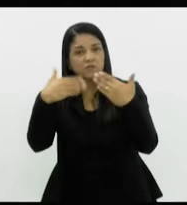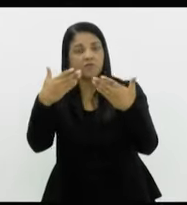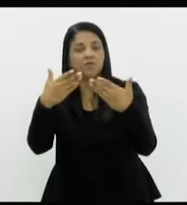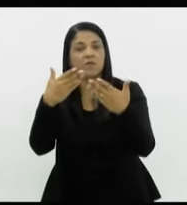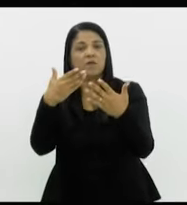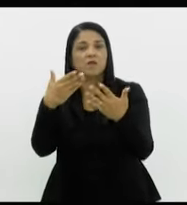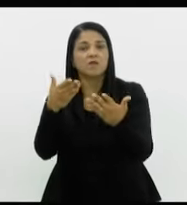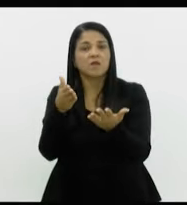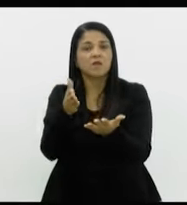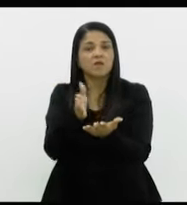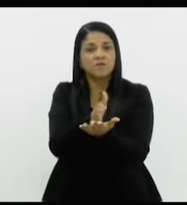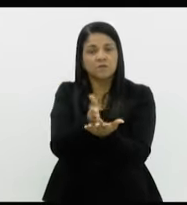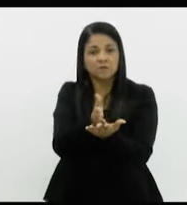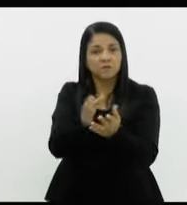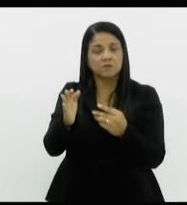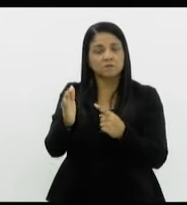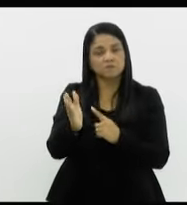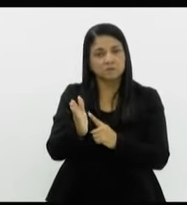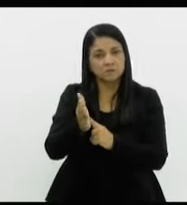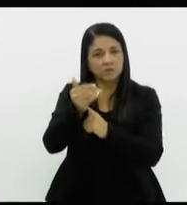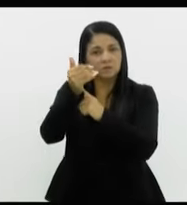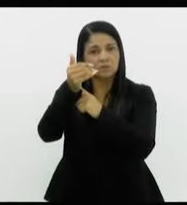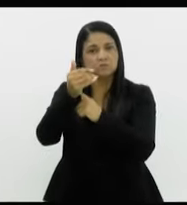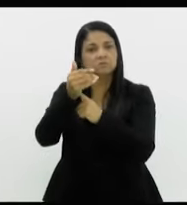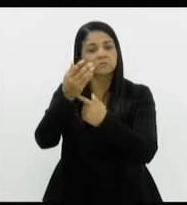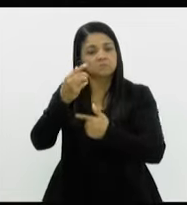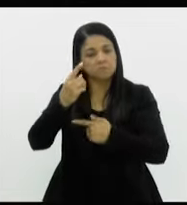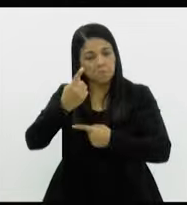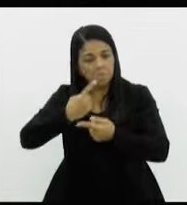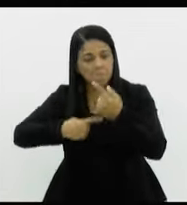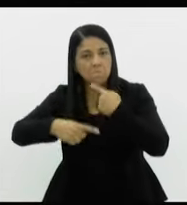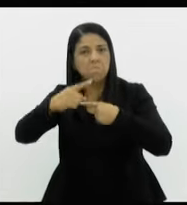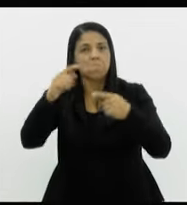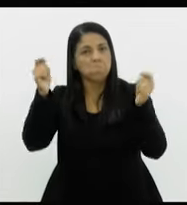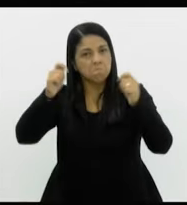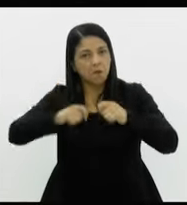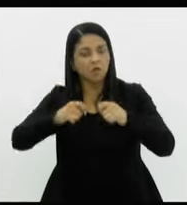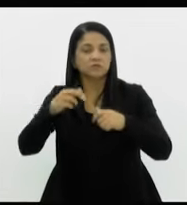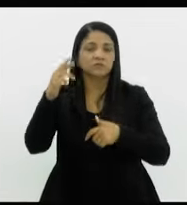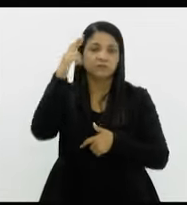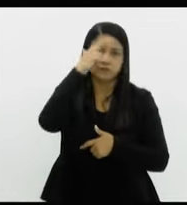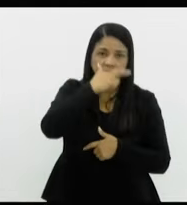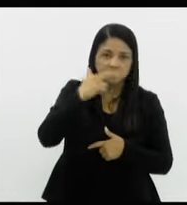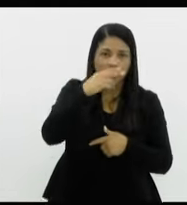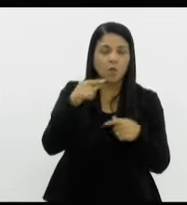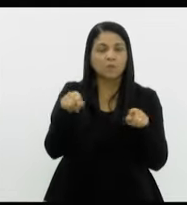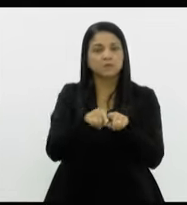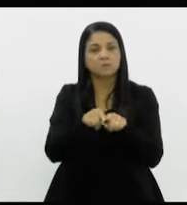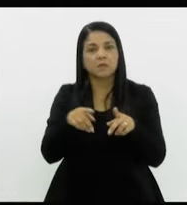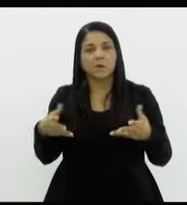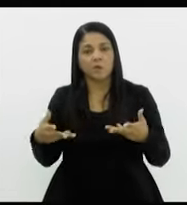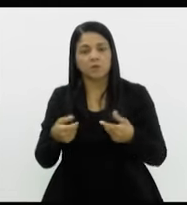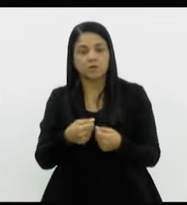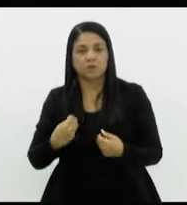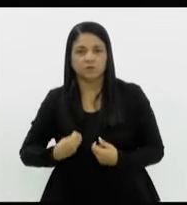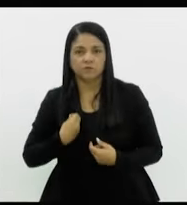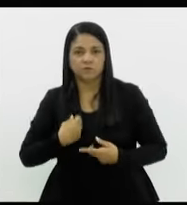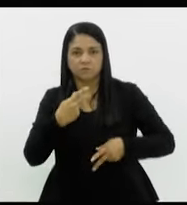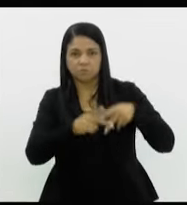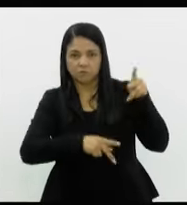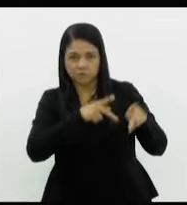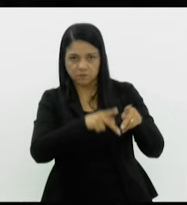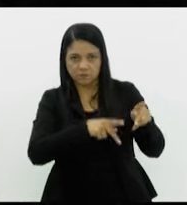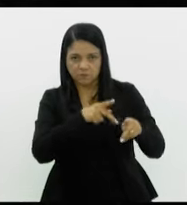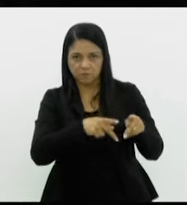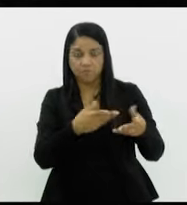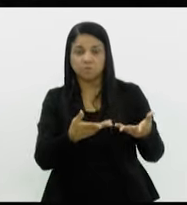fronteiras tecnológicas que podem alavancar a situação, não só fiscal, mas a qualidade de vida da população